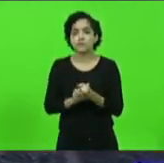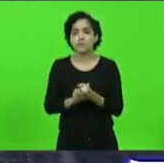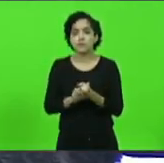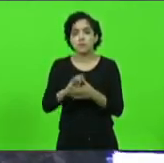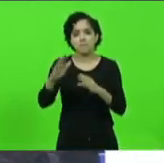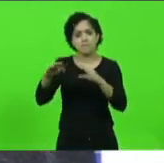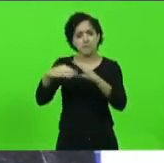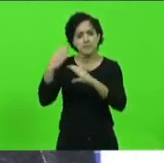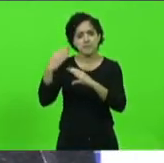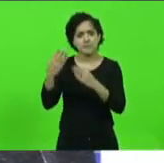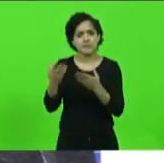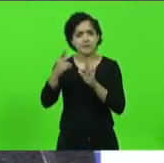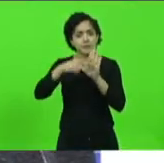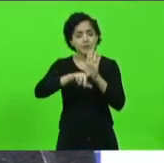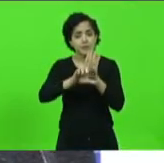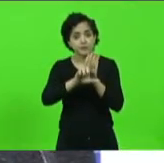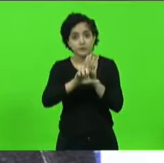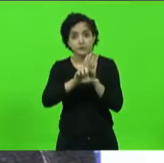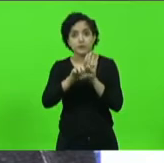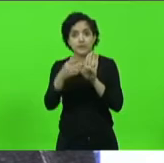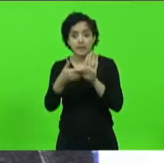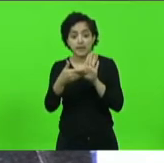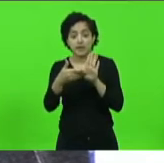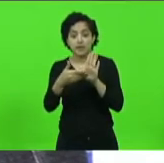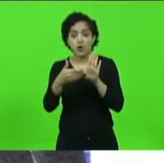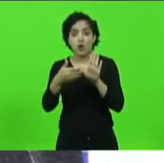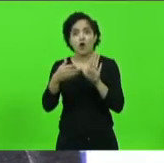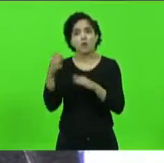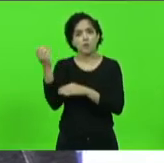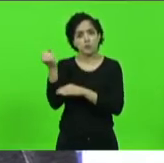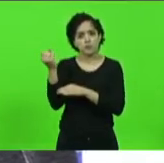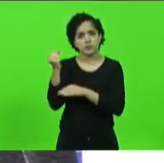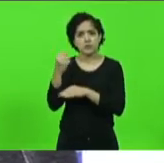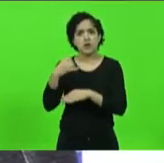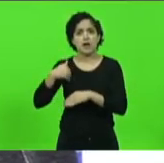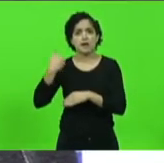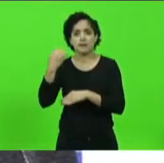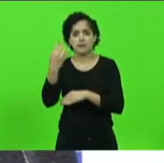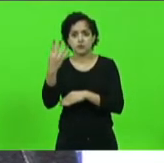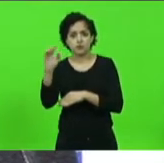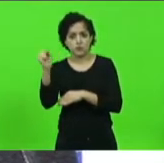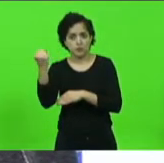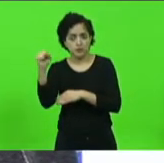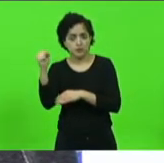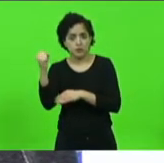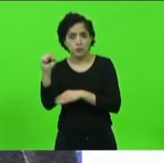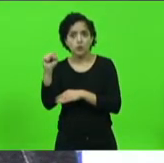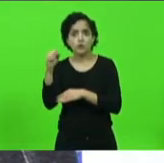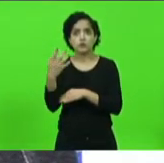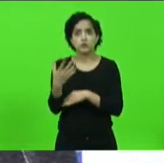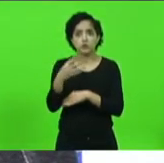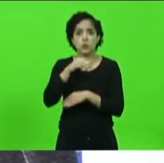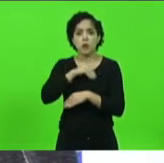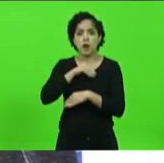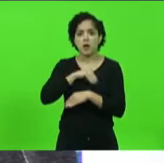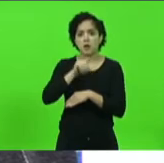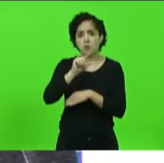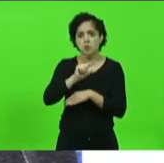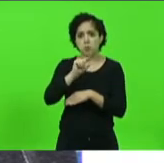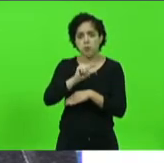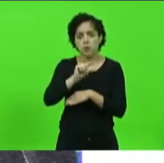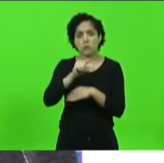cá um projeto de lei que diz, olha, me aposentei aos 48 anos de idade, ganho muito pouco, só